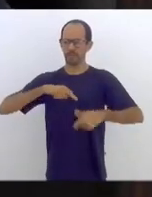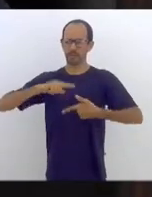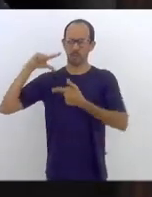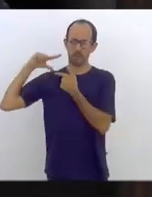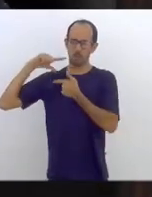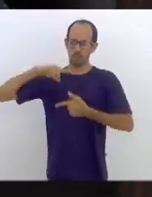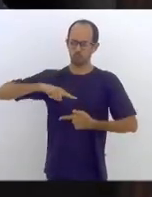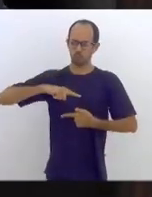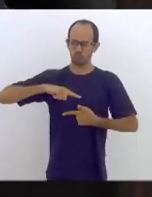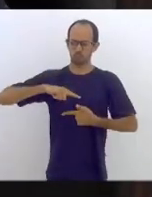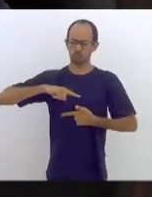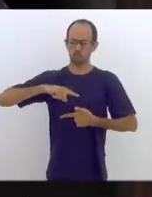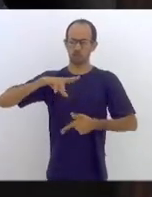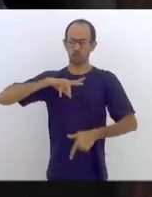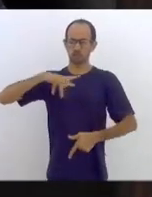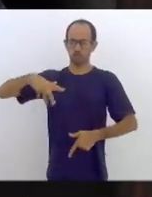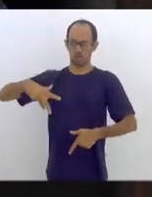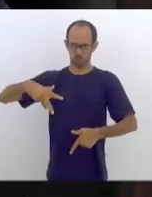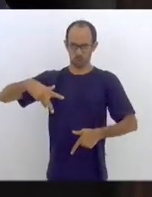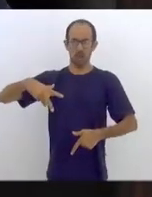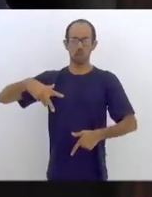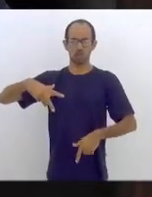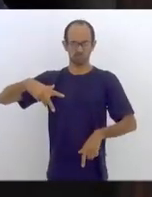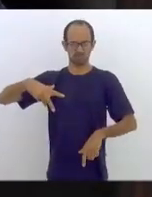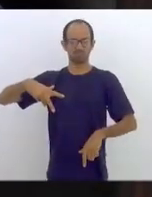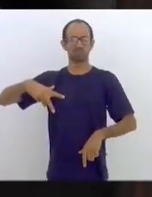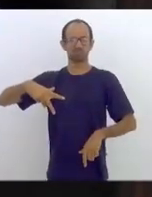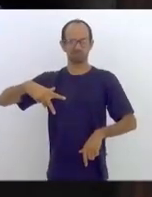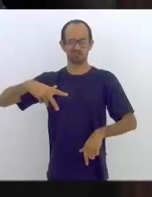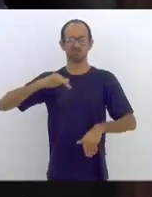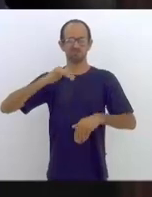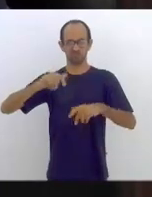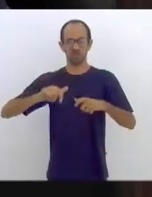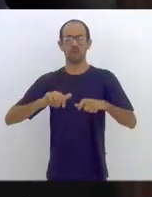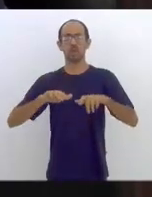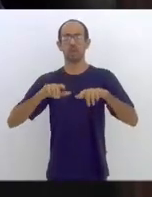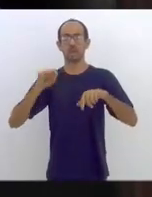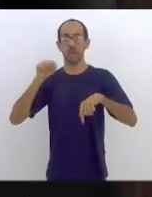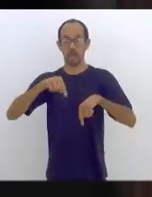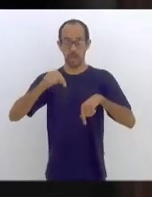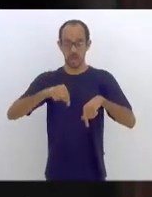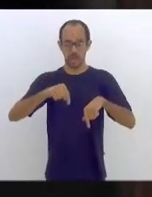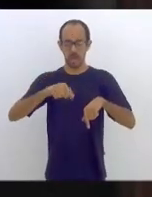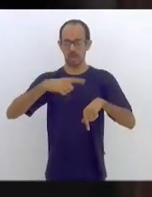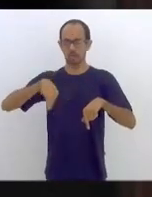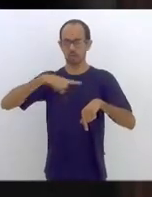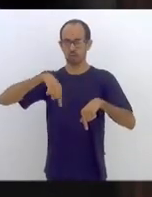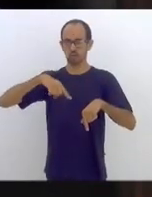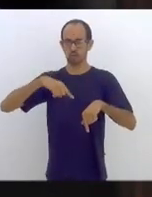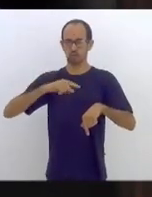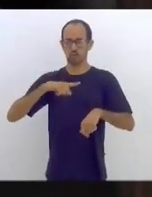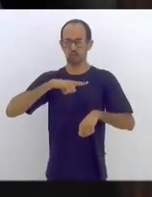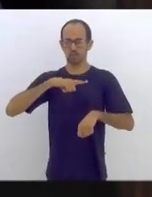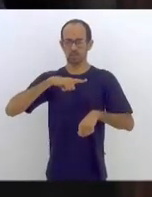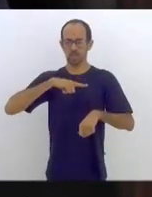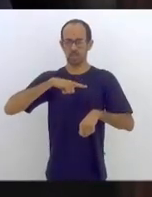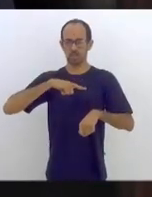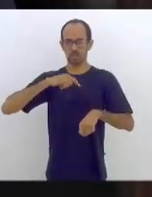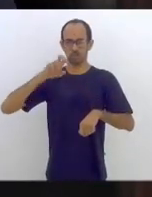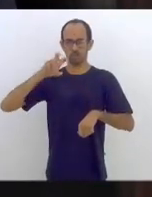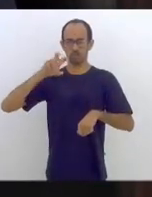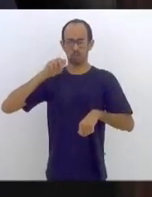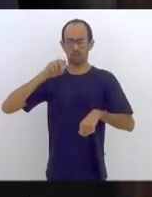majoritariamente portuguesa, né? E que lá nós vivemos durante